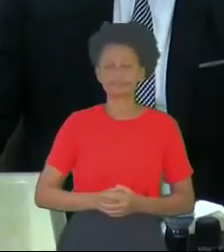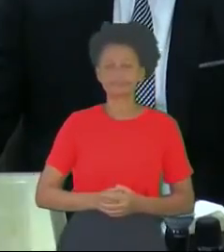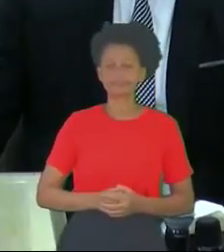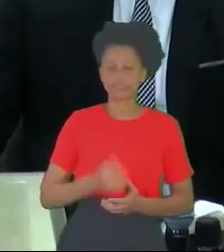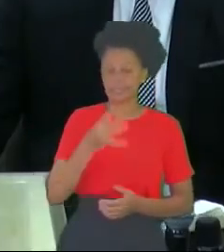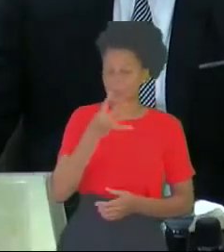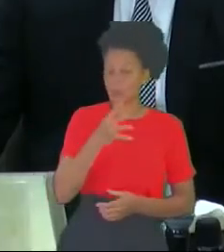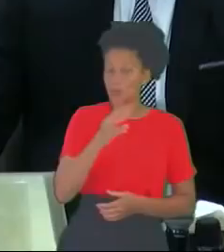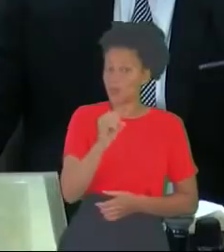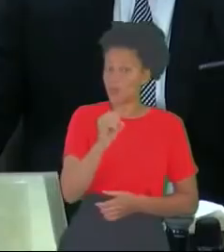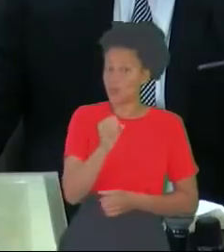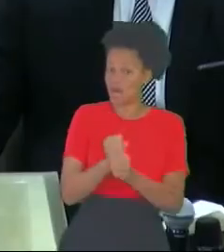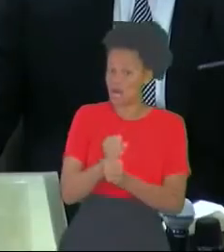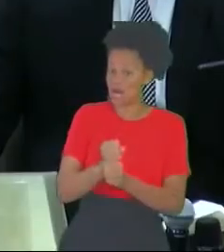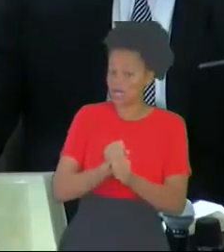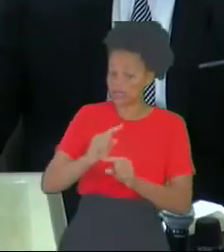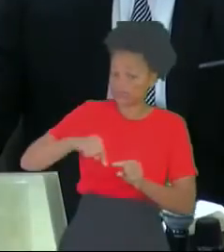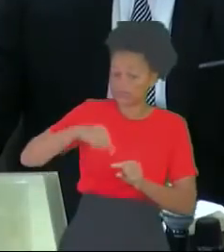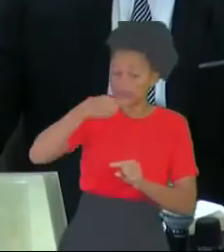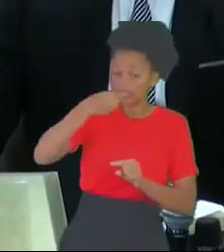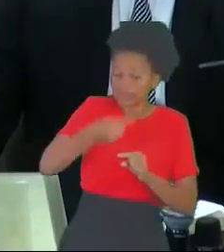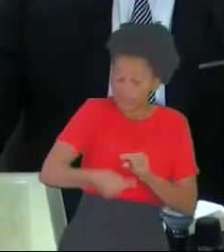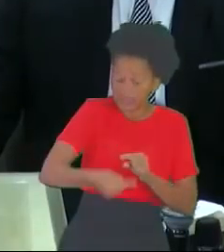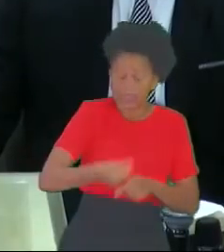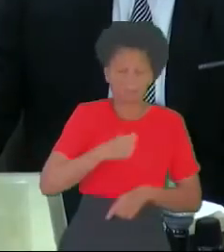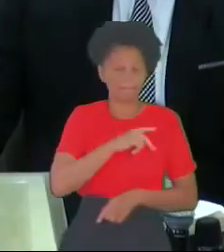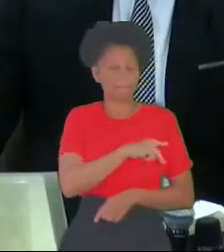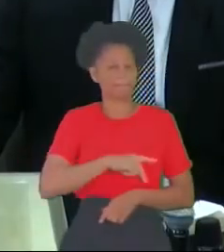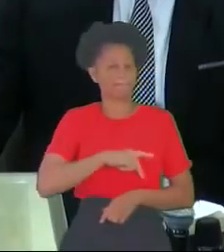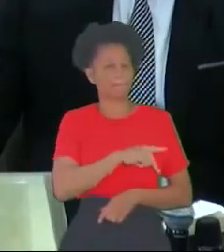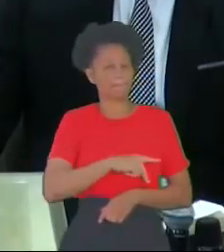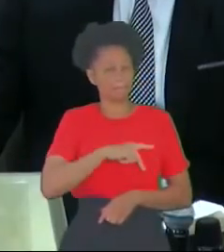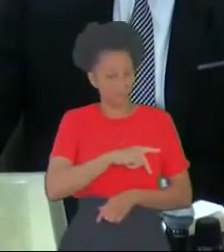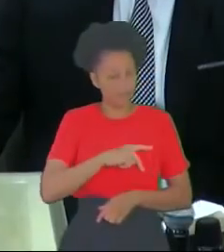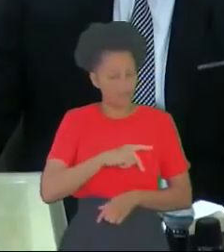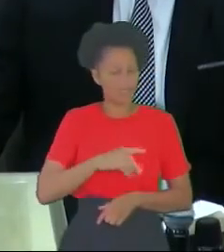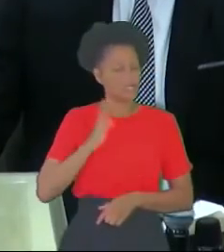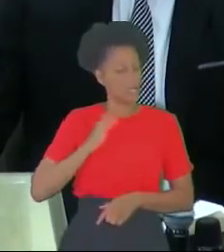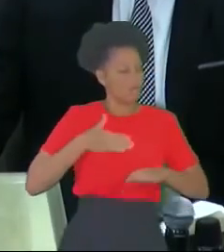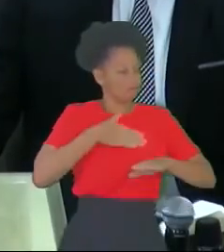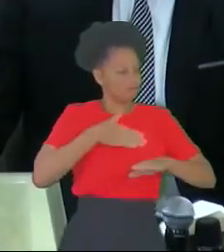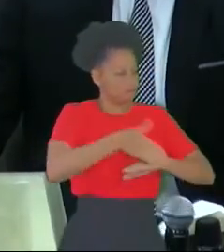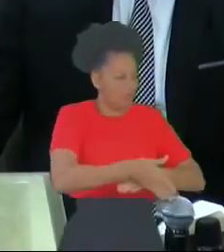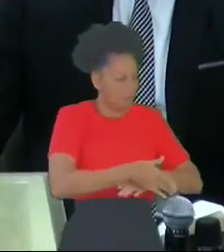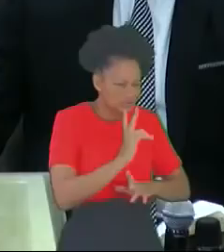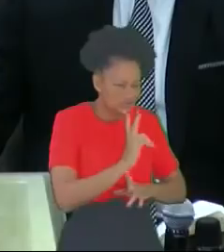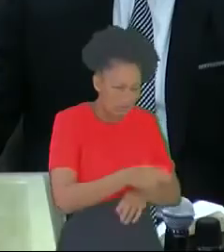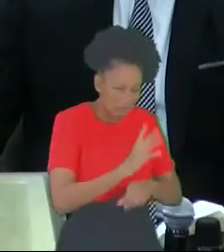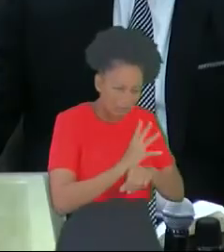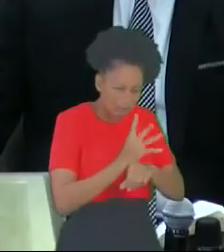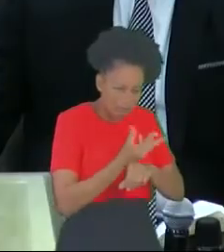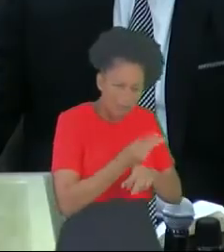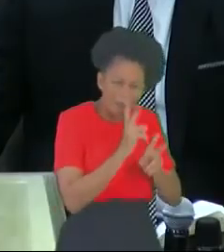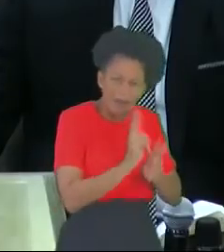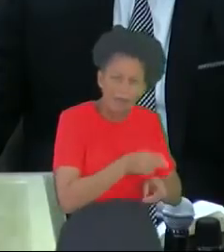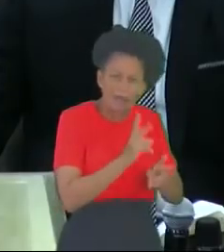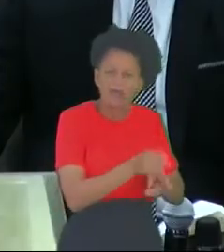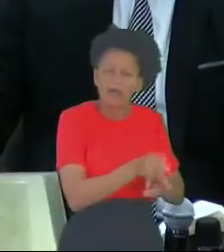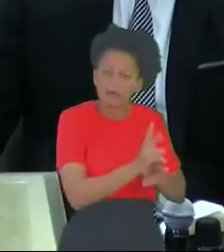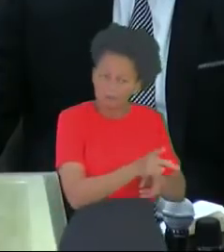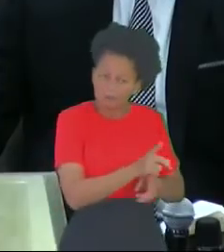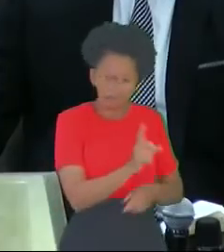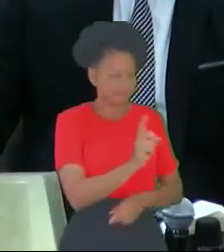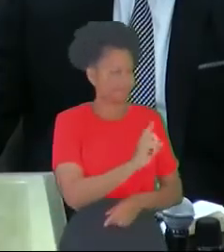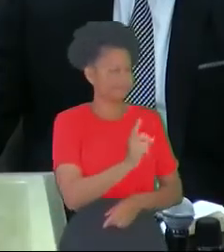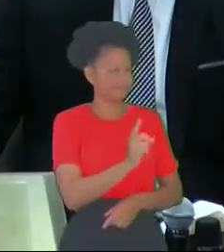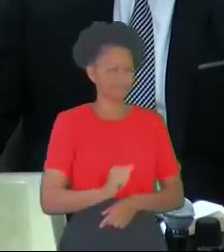40 anos depois de Paulo, 40 anos depois de Paulo ter passado lá, a igreja não era mais a mesma. Por isso que tem um hino daquela cantora antiga